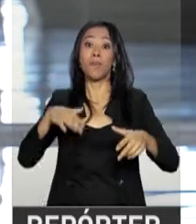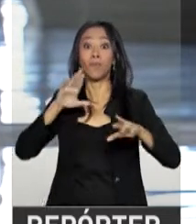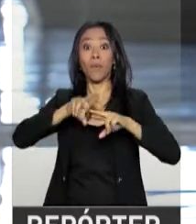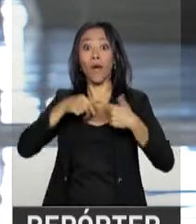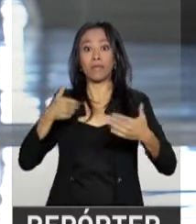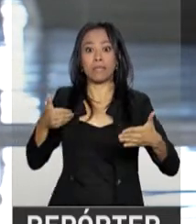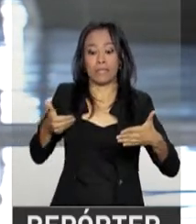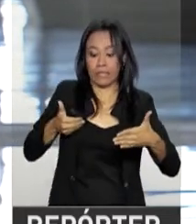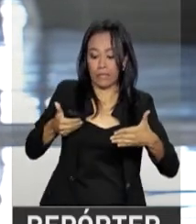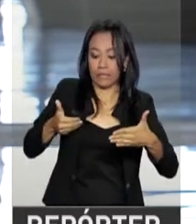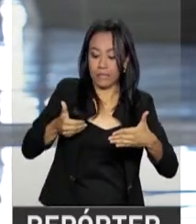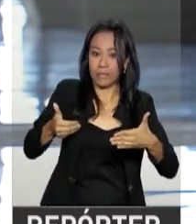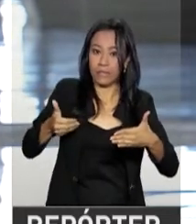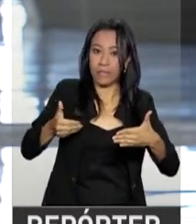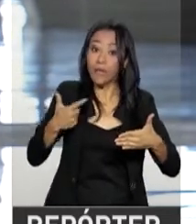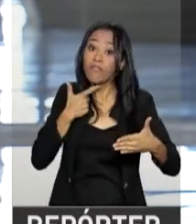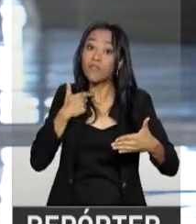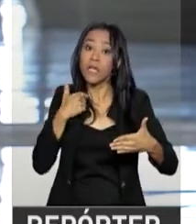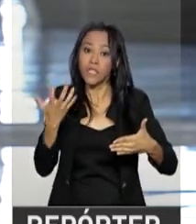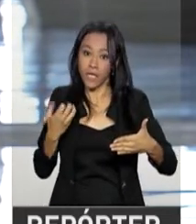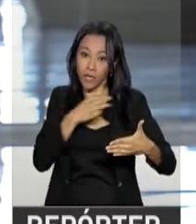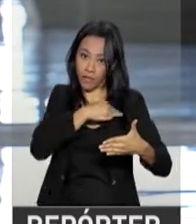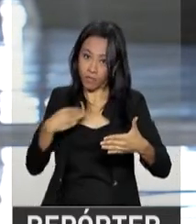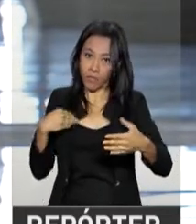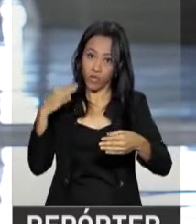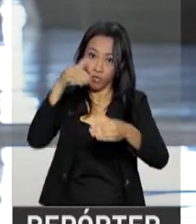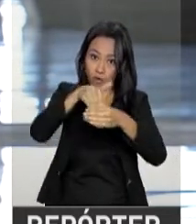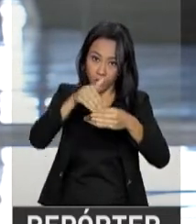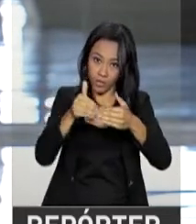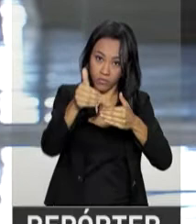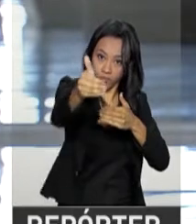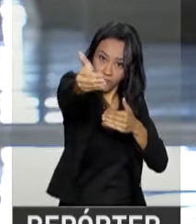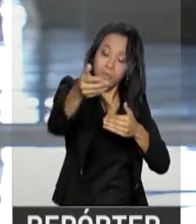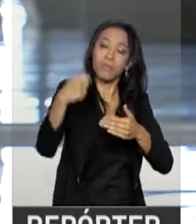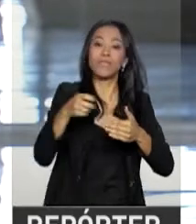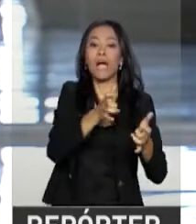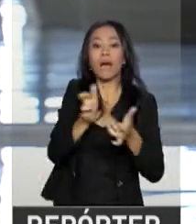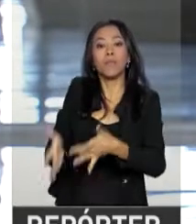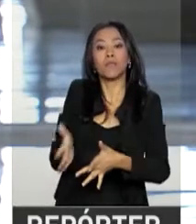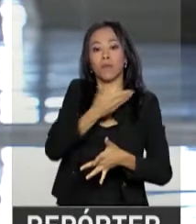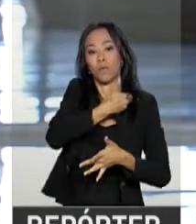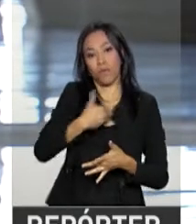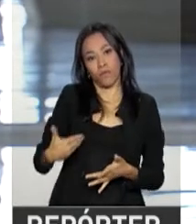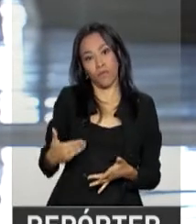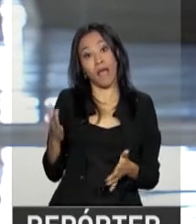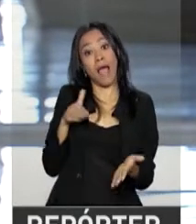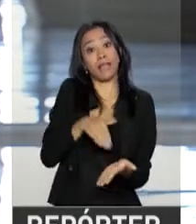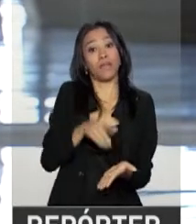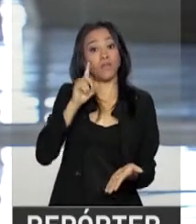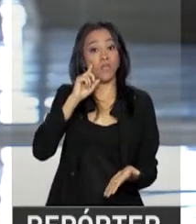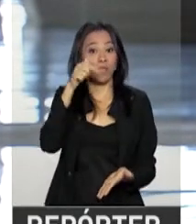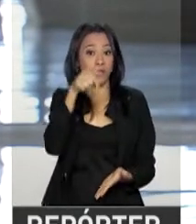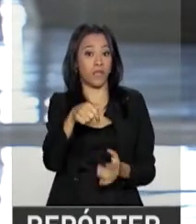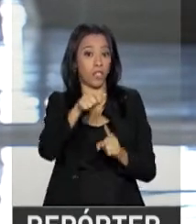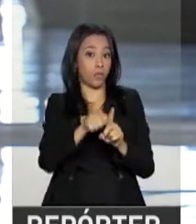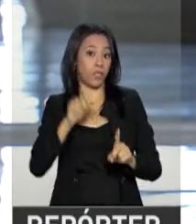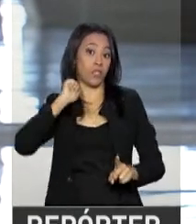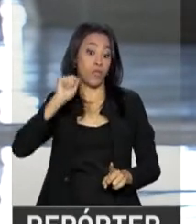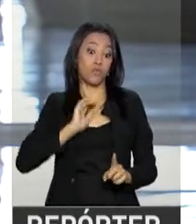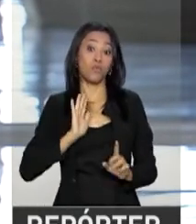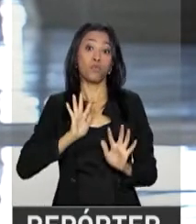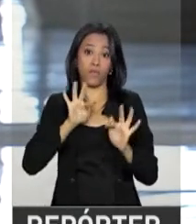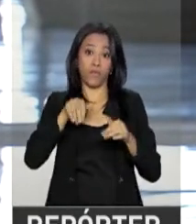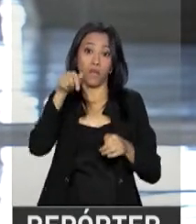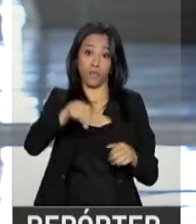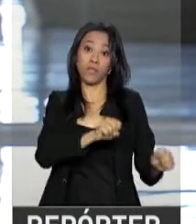apertado. Todos os ministros que desejam concorrer nas eleições precisam deixar o governo até o dia 7 de abril, no final desta semana.